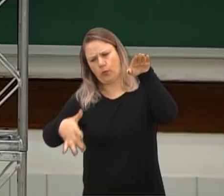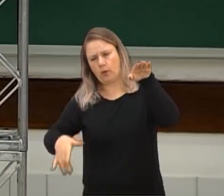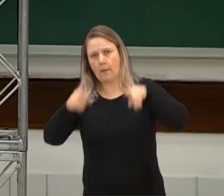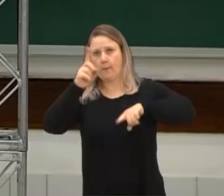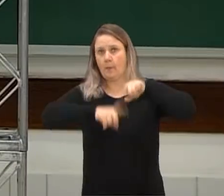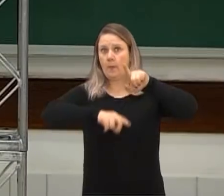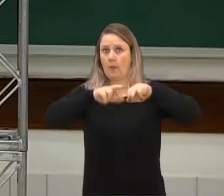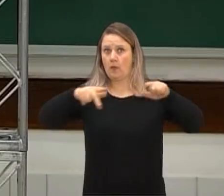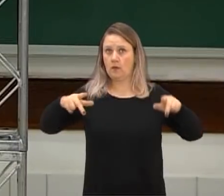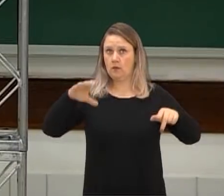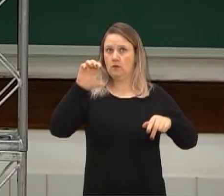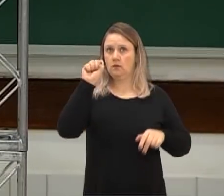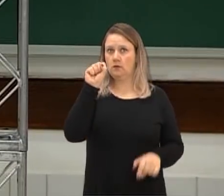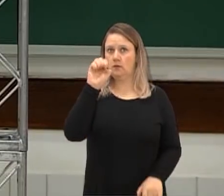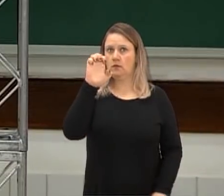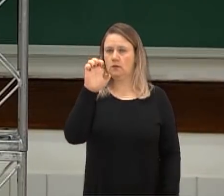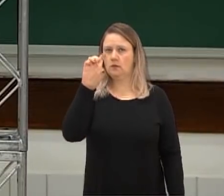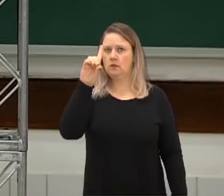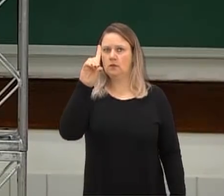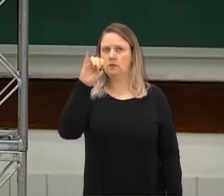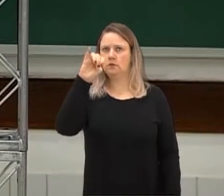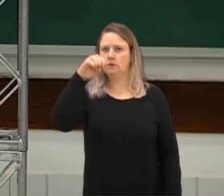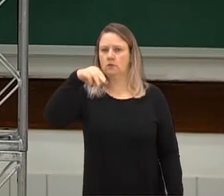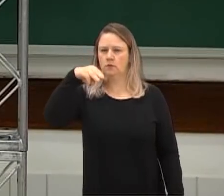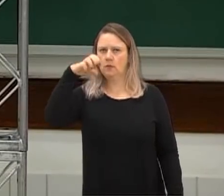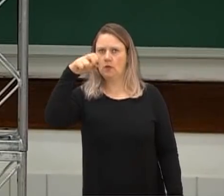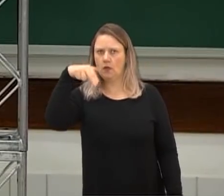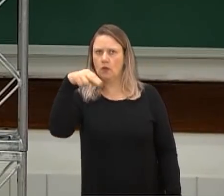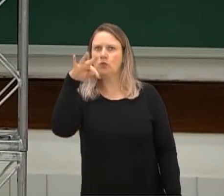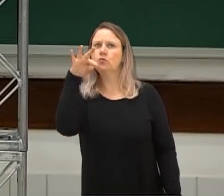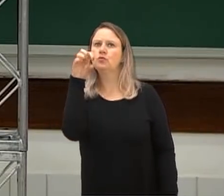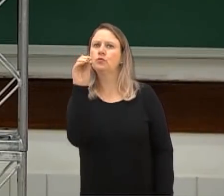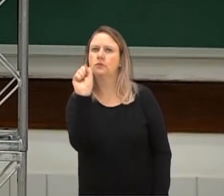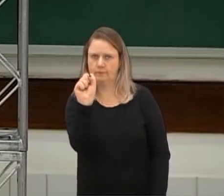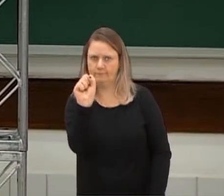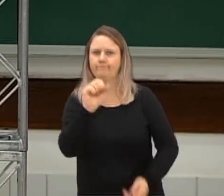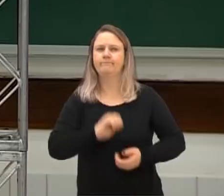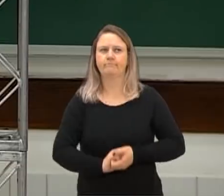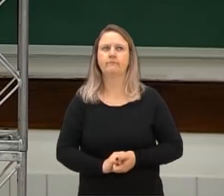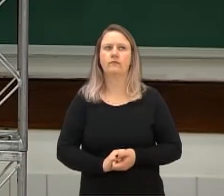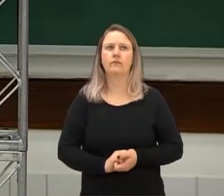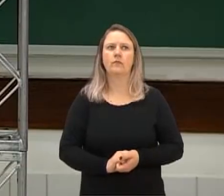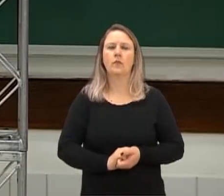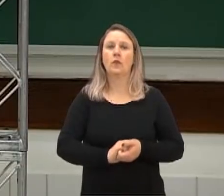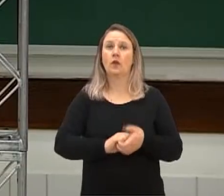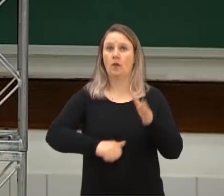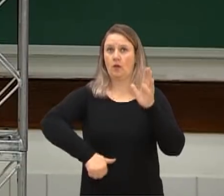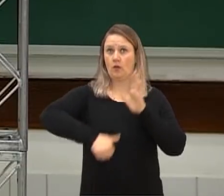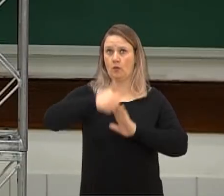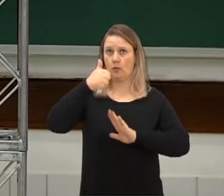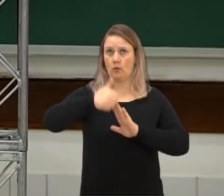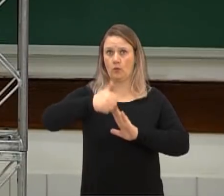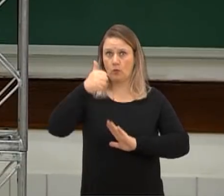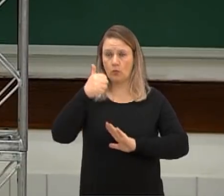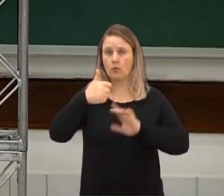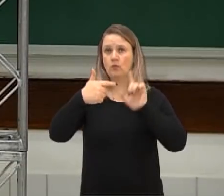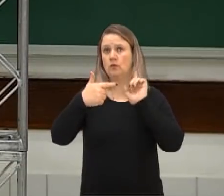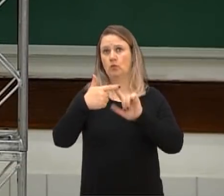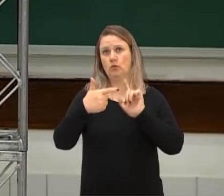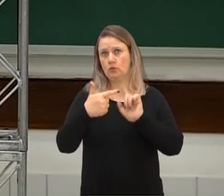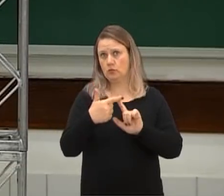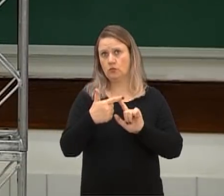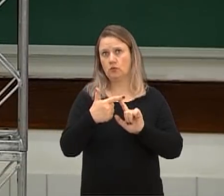de sedimento ou de sedimentação, ok? Então, o intemperismo, a erosão é decorrente do intemperismo.